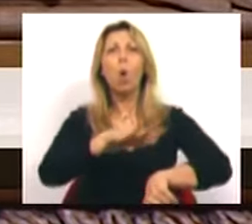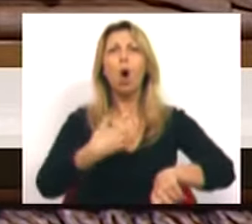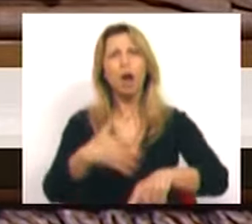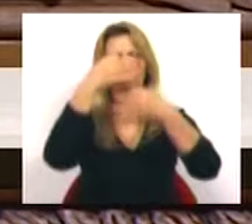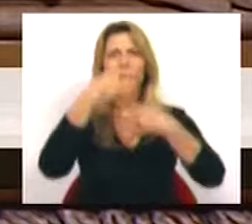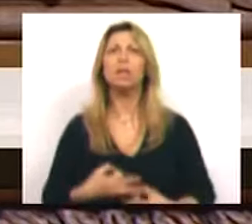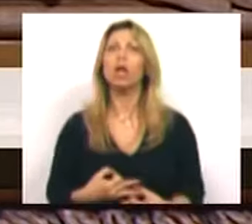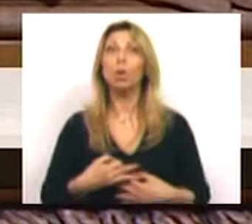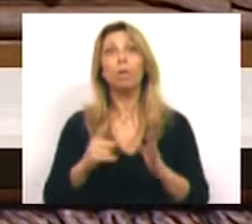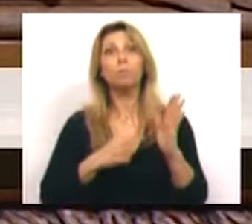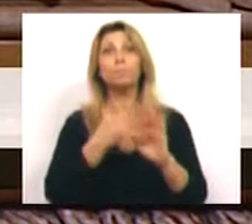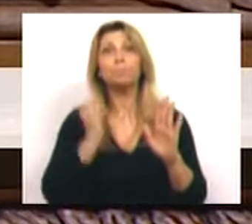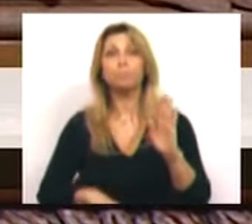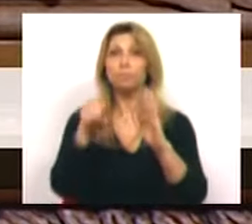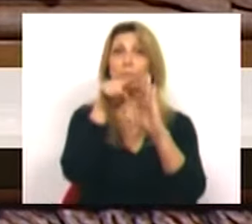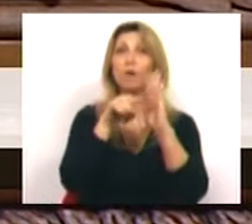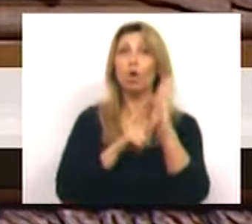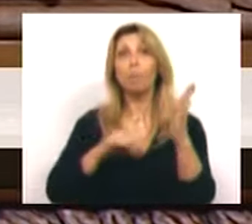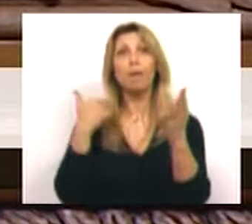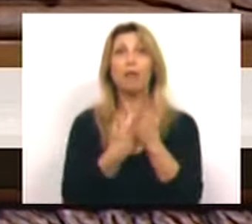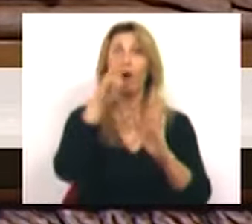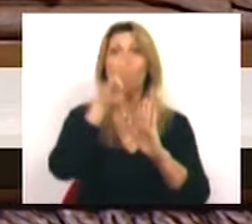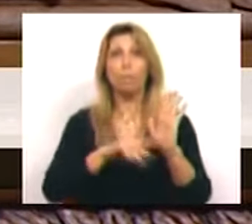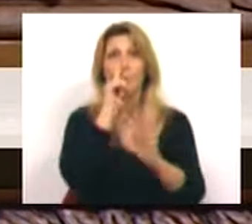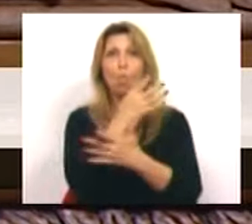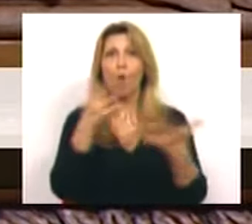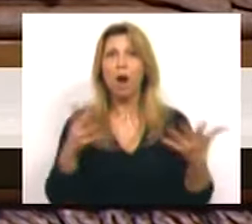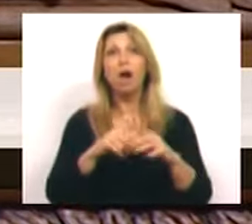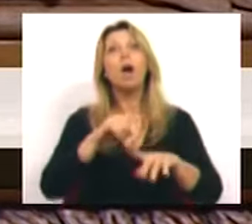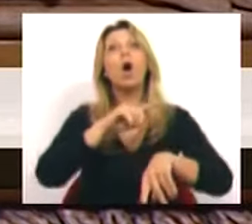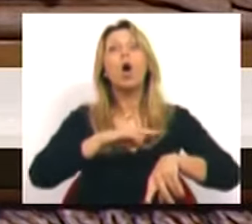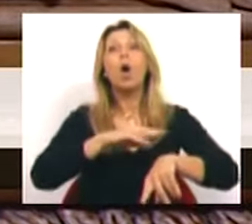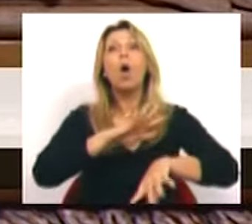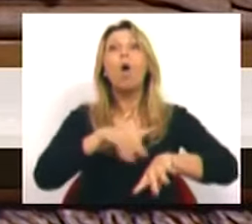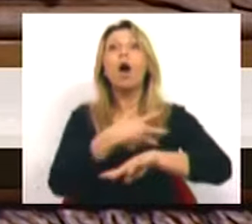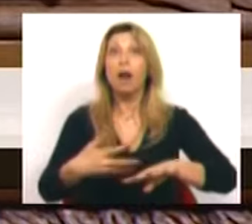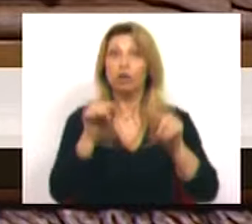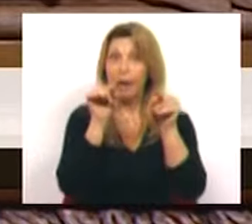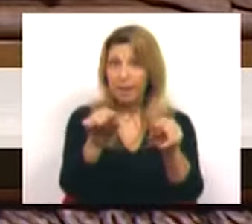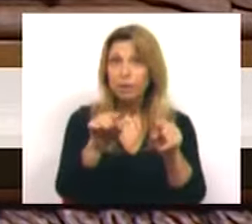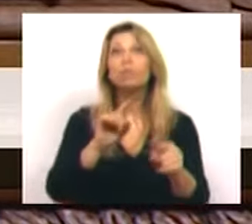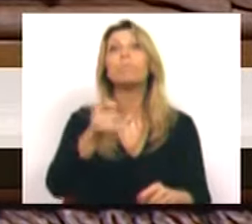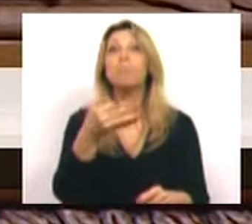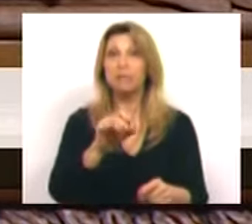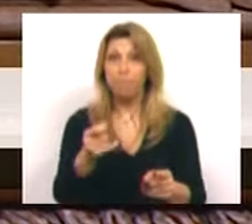as normas que promovem a desregulação dos horários. É isso que o PCP propõe.